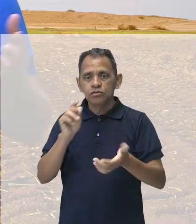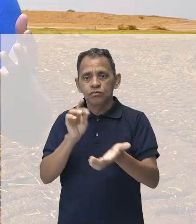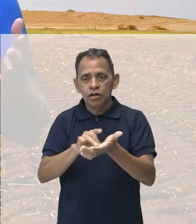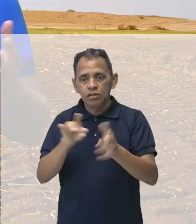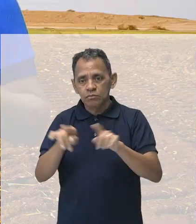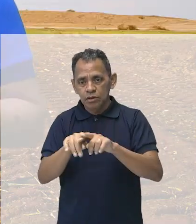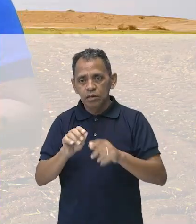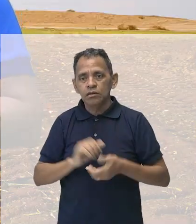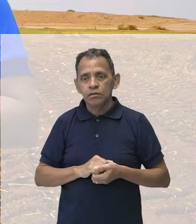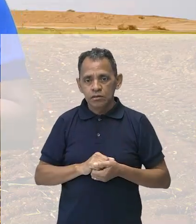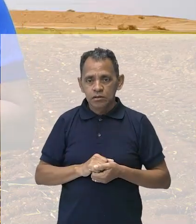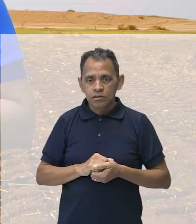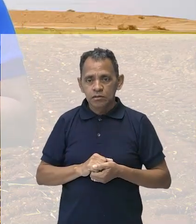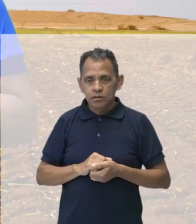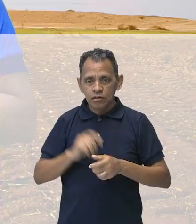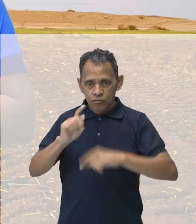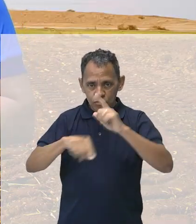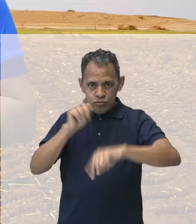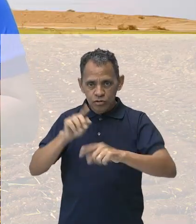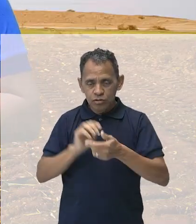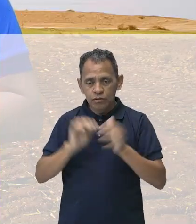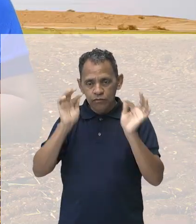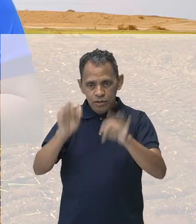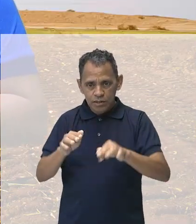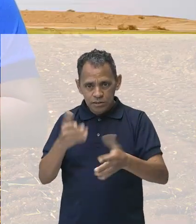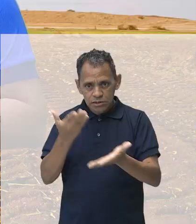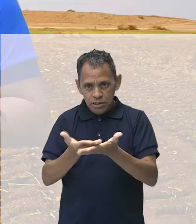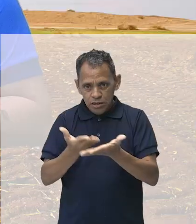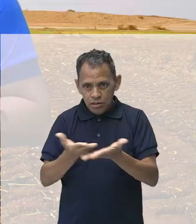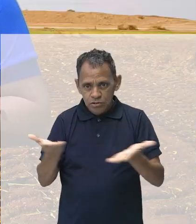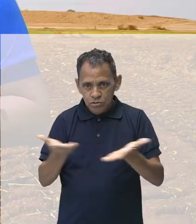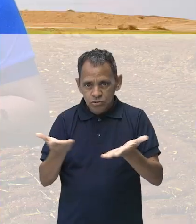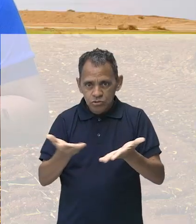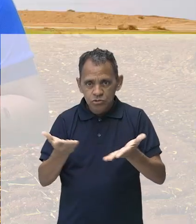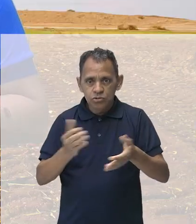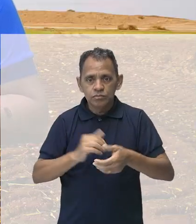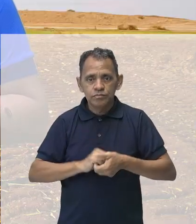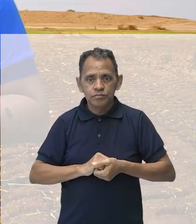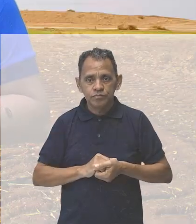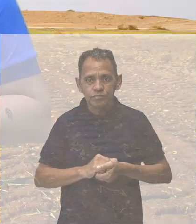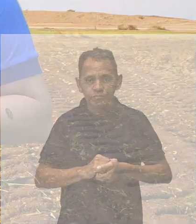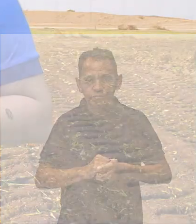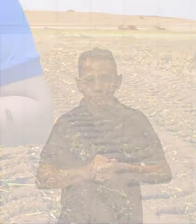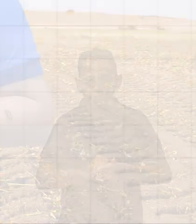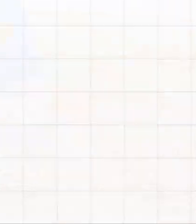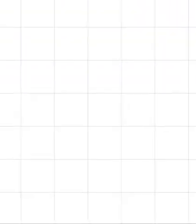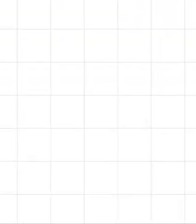Então, assim, a gente finaliza esse momento da nossa aula.